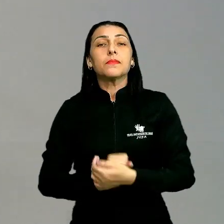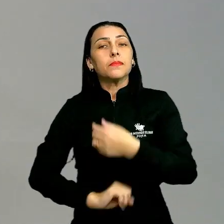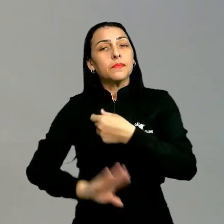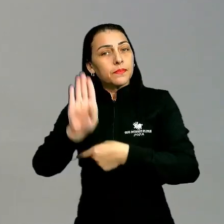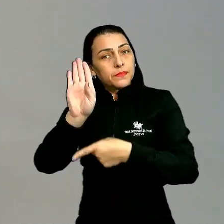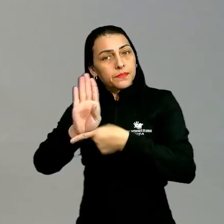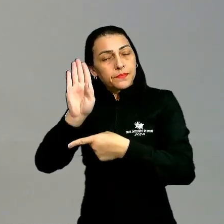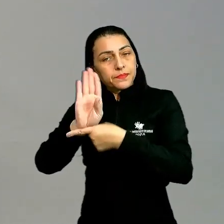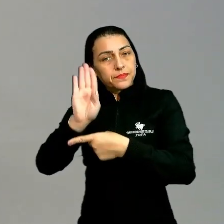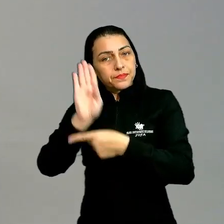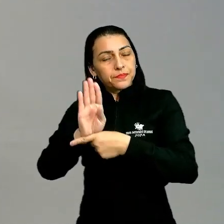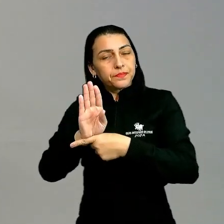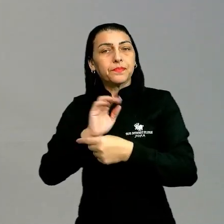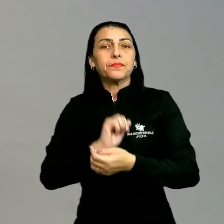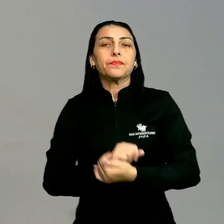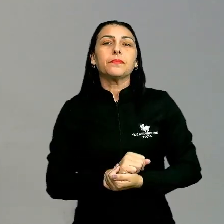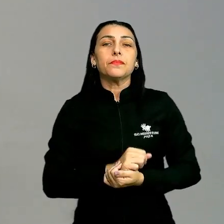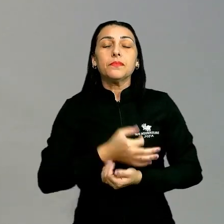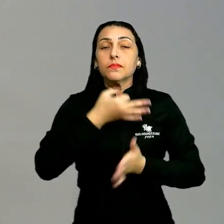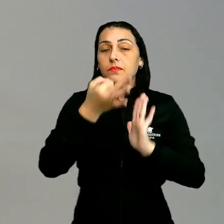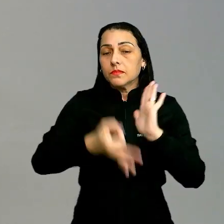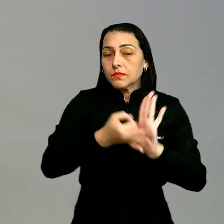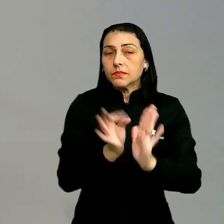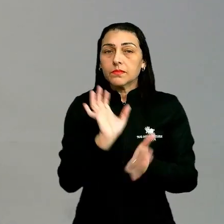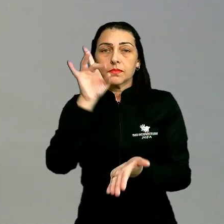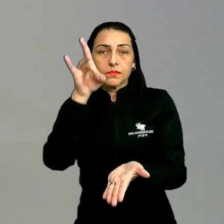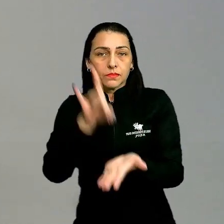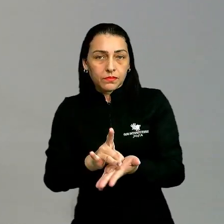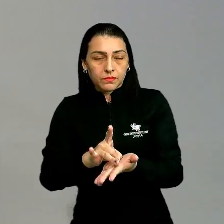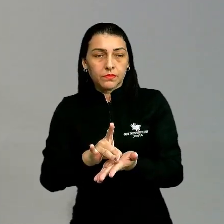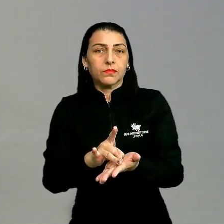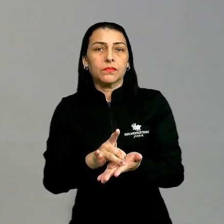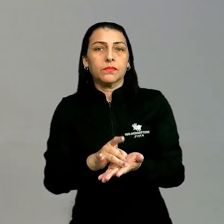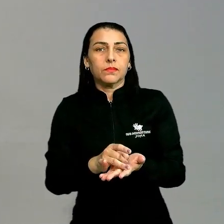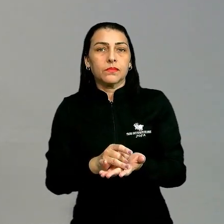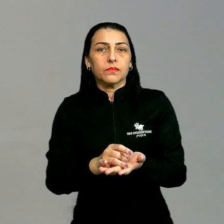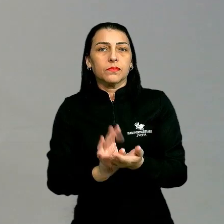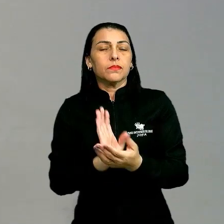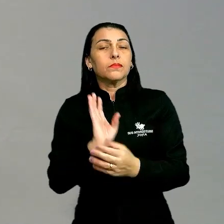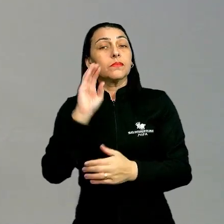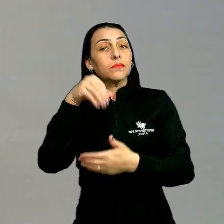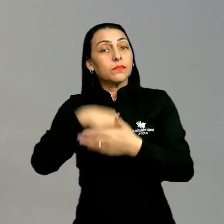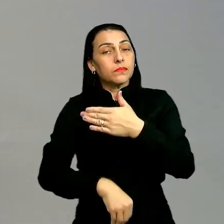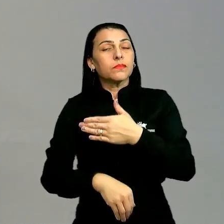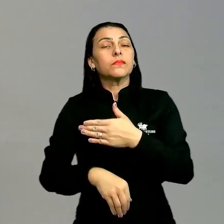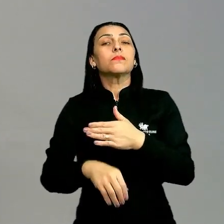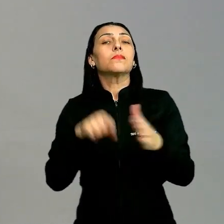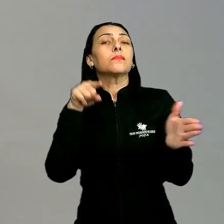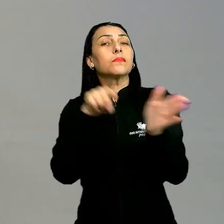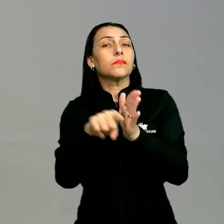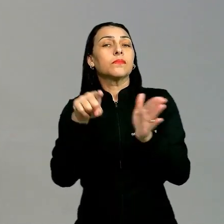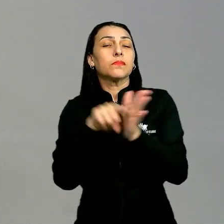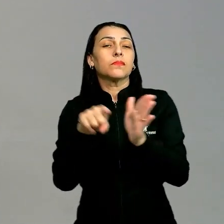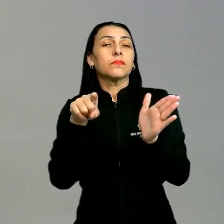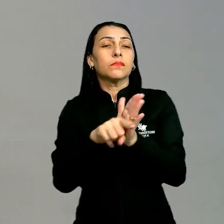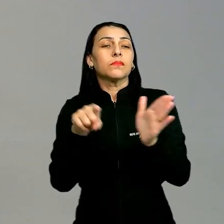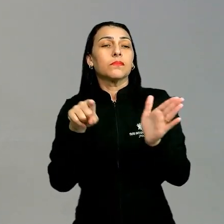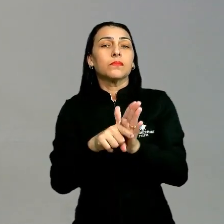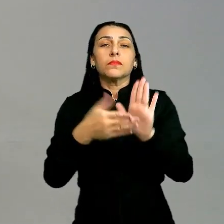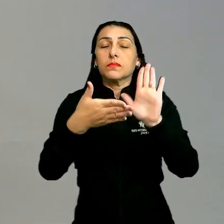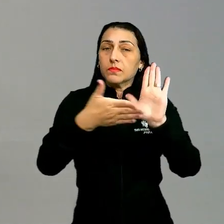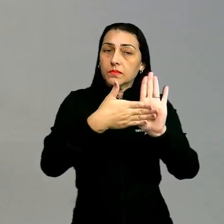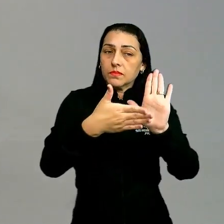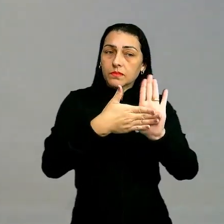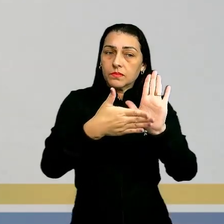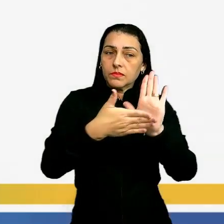letra B, ela vai ser o argumento verdadeiro dentro daquilo que a questão está